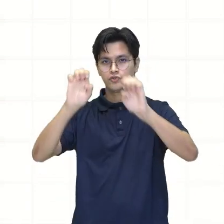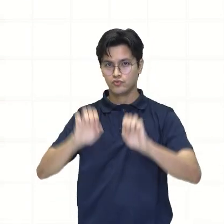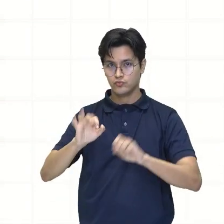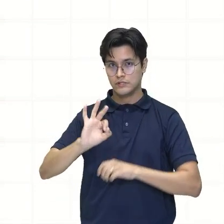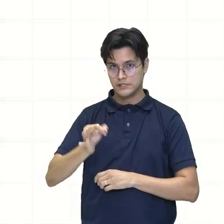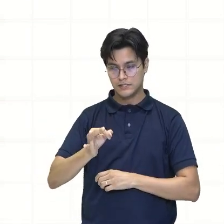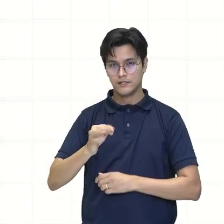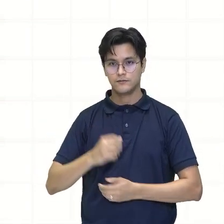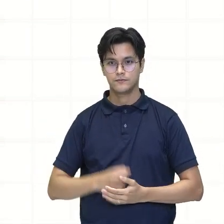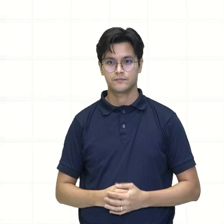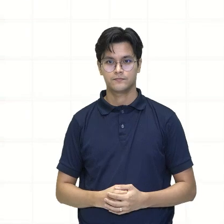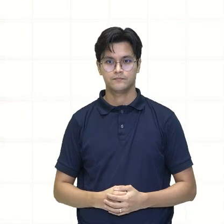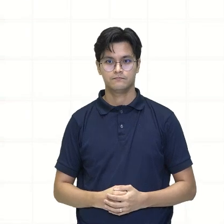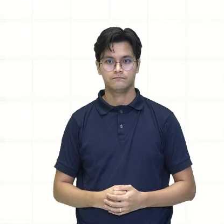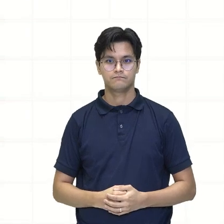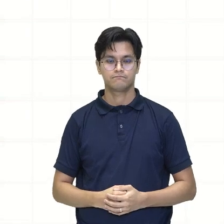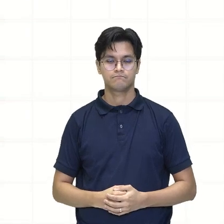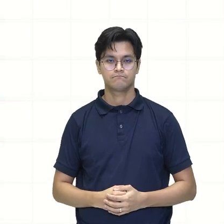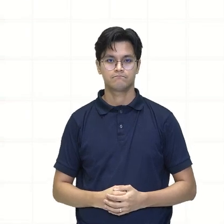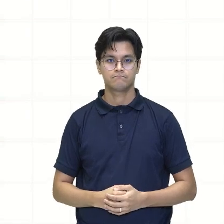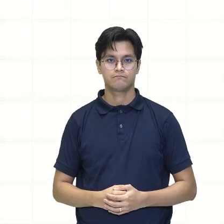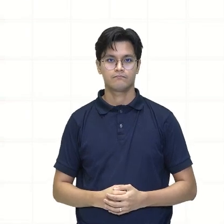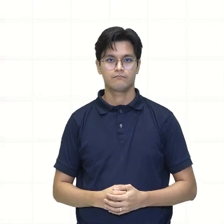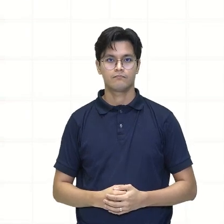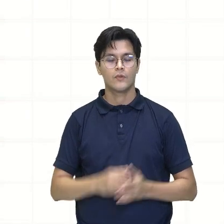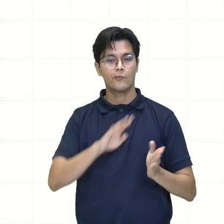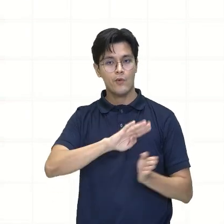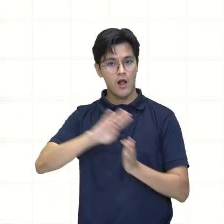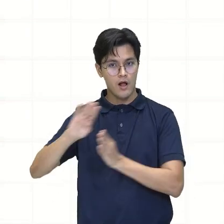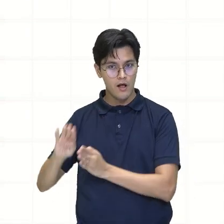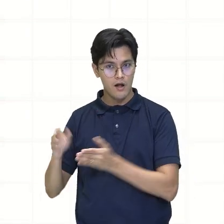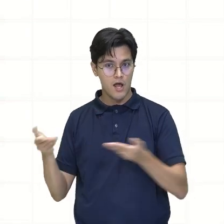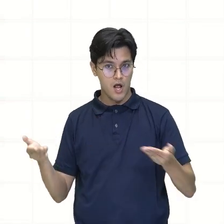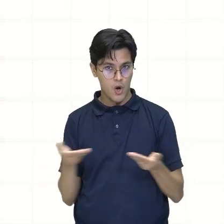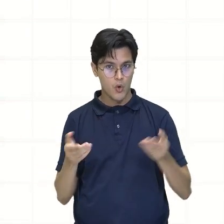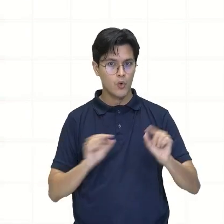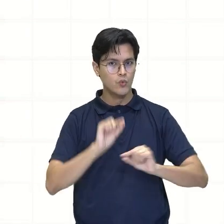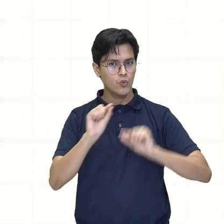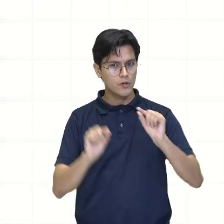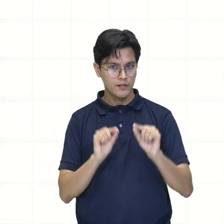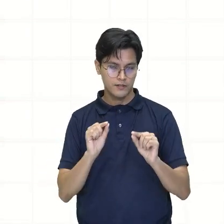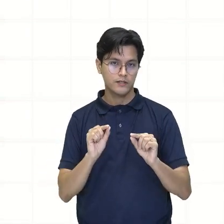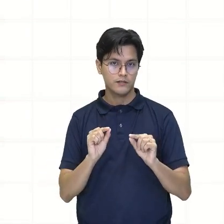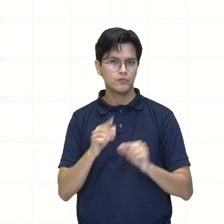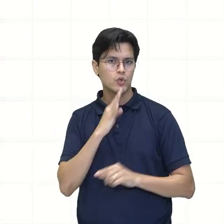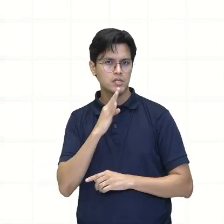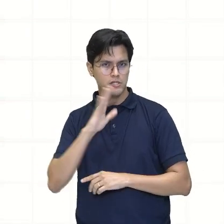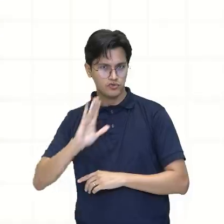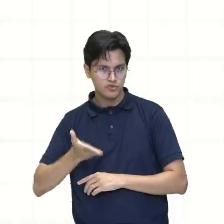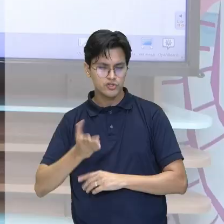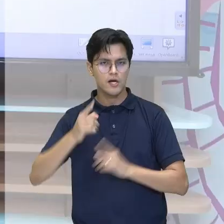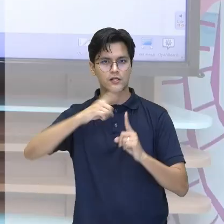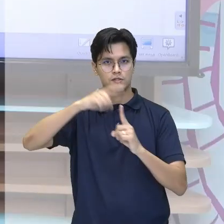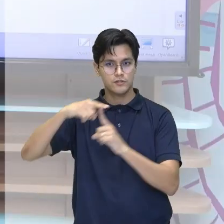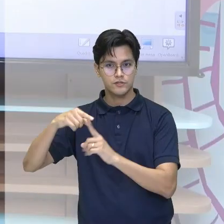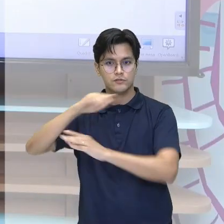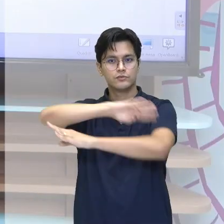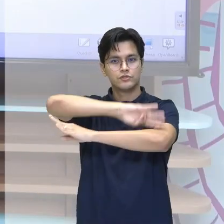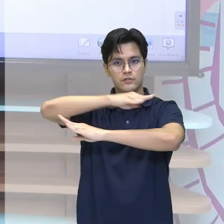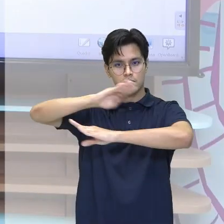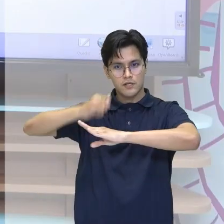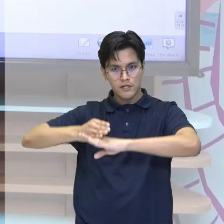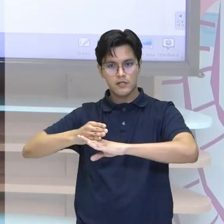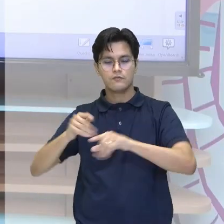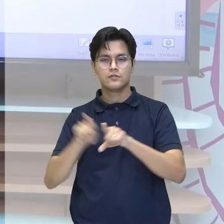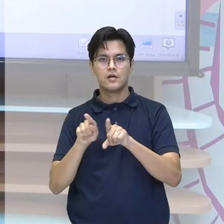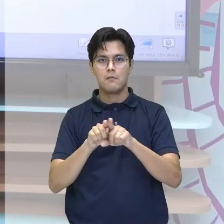bom? Saindo um pouco agora dos relevos, né? A gente conheceu algumas formas de relevo, falamos aí que o relevo do